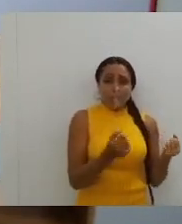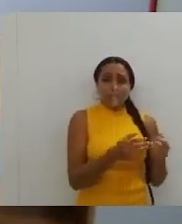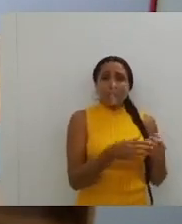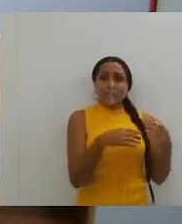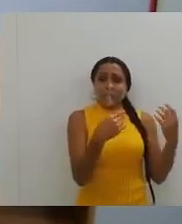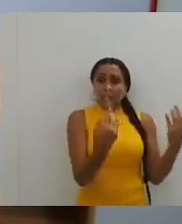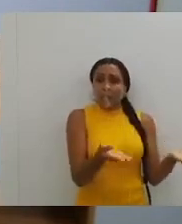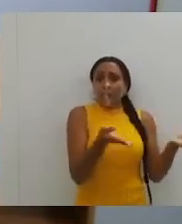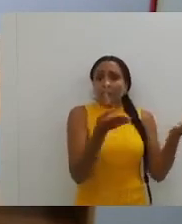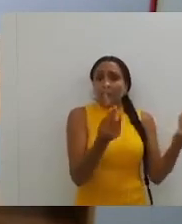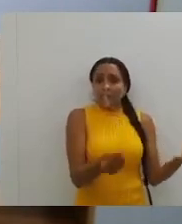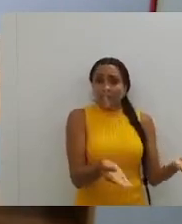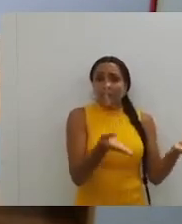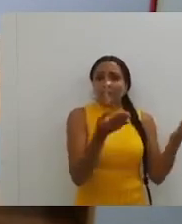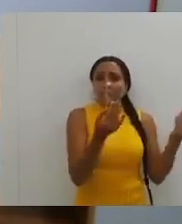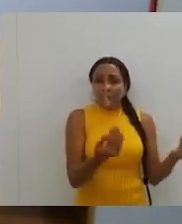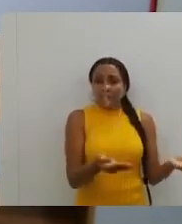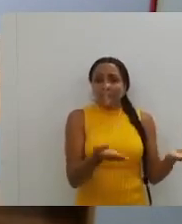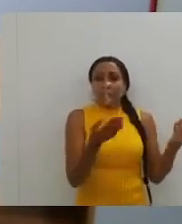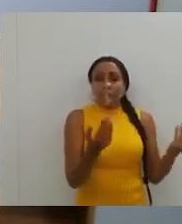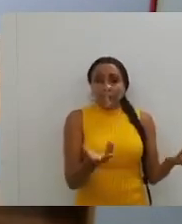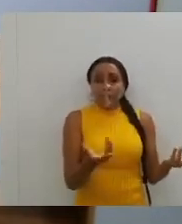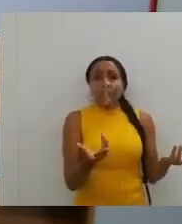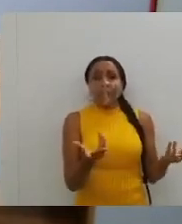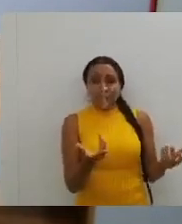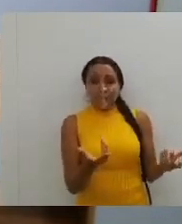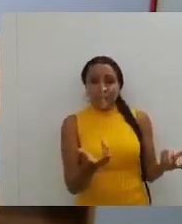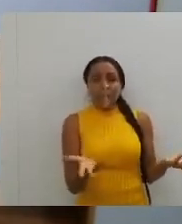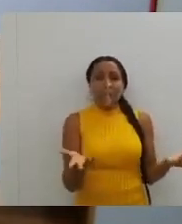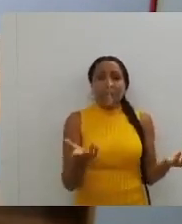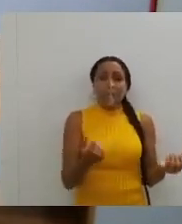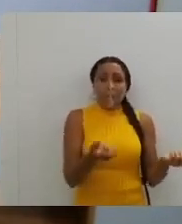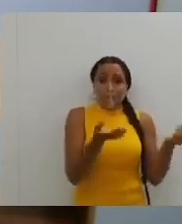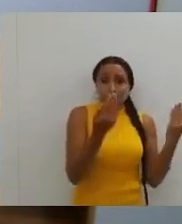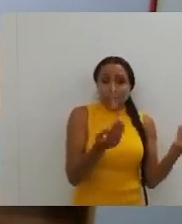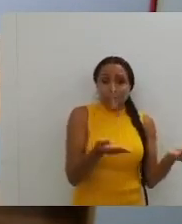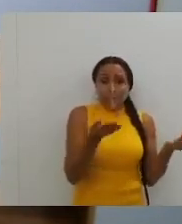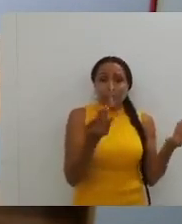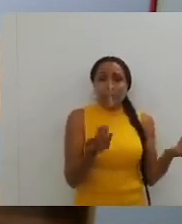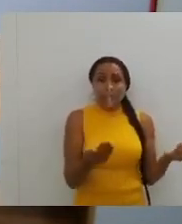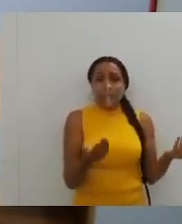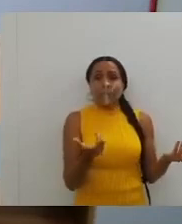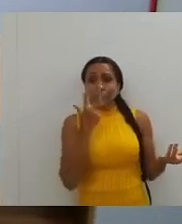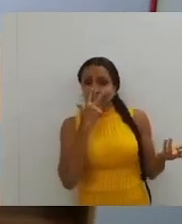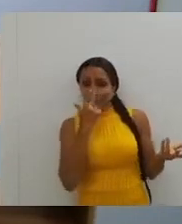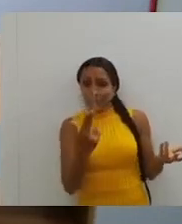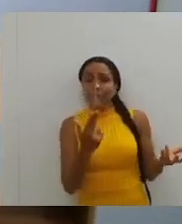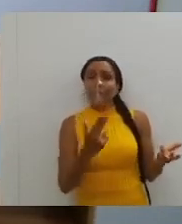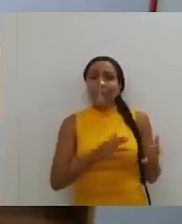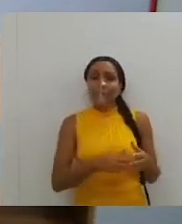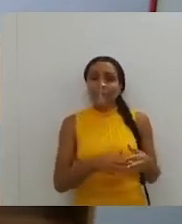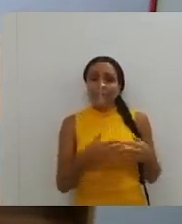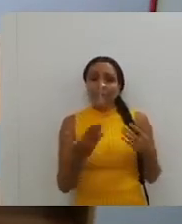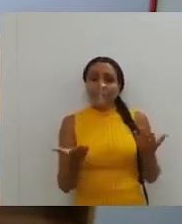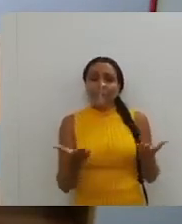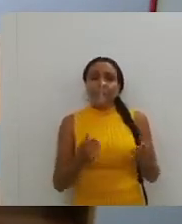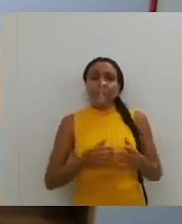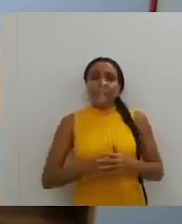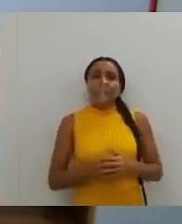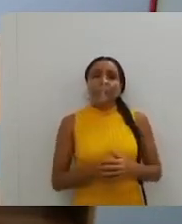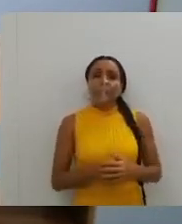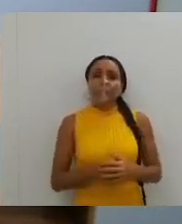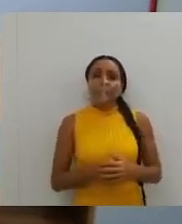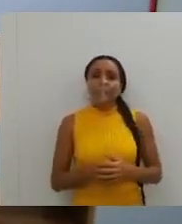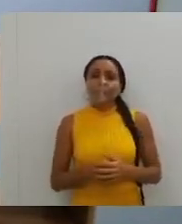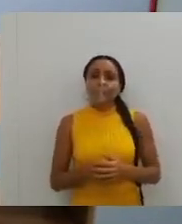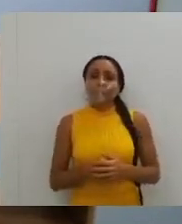Por causa do empuxo, por causa do peso aparente. Então, o peso aparente é o peso naquelas condições. Bom, então digamos